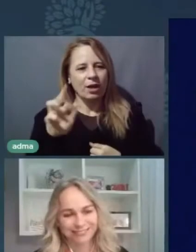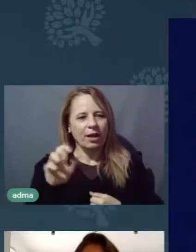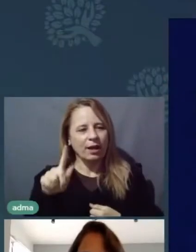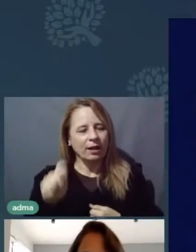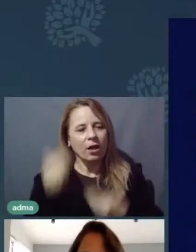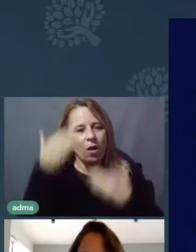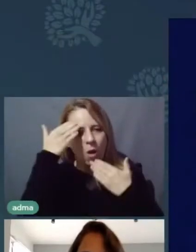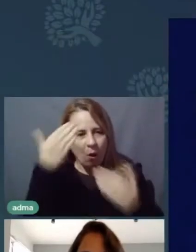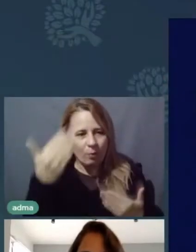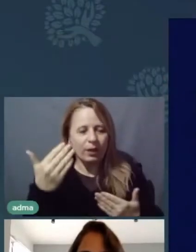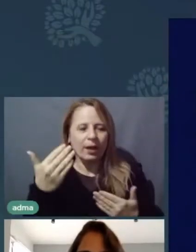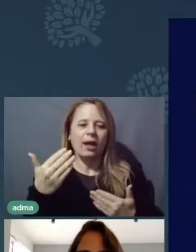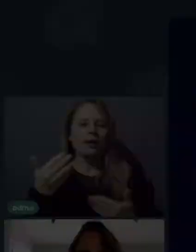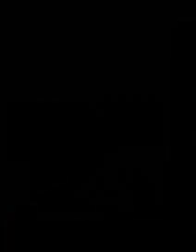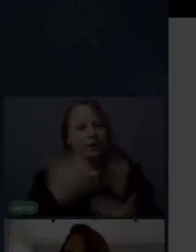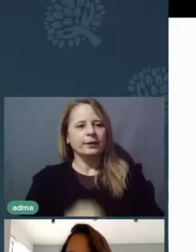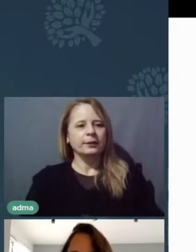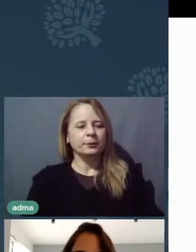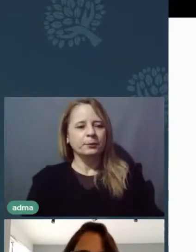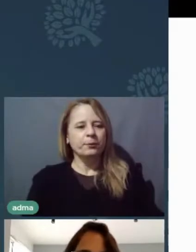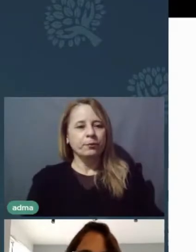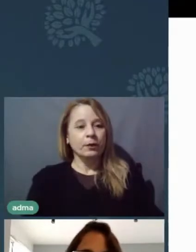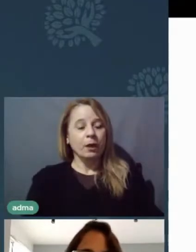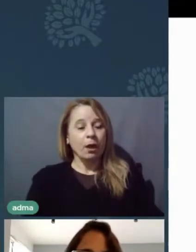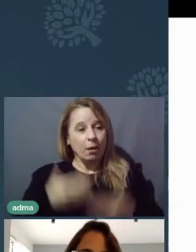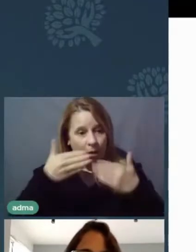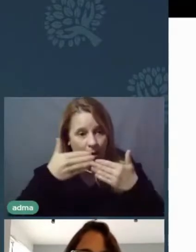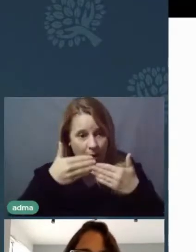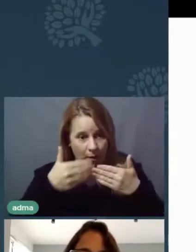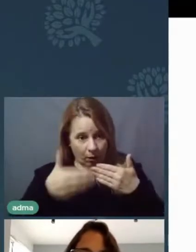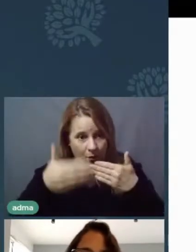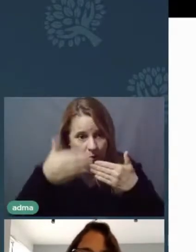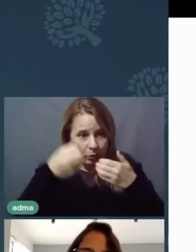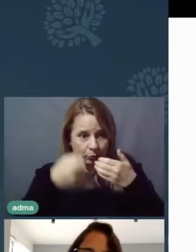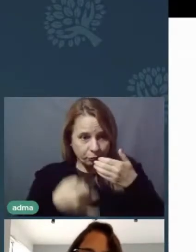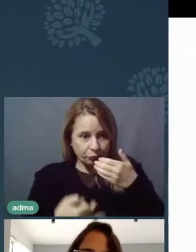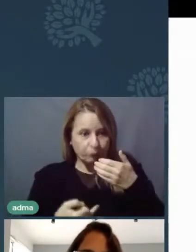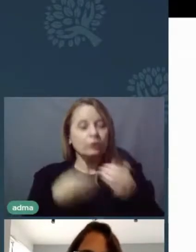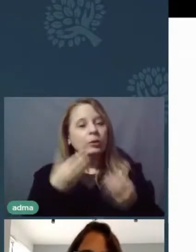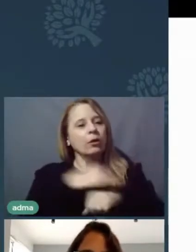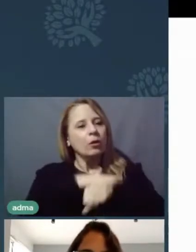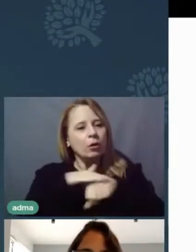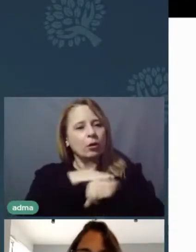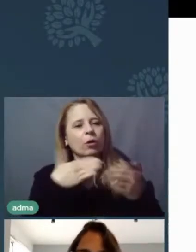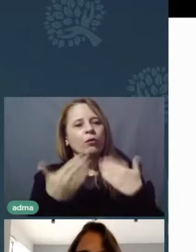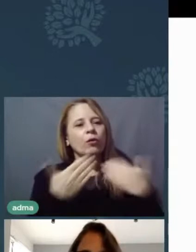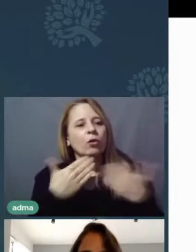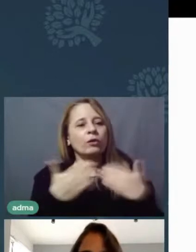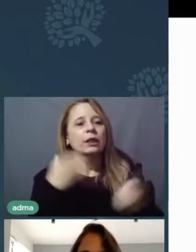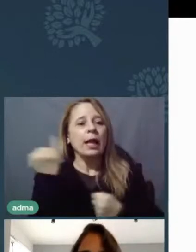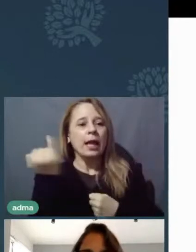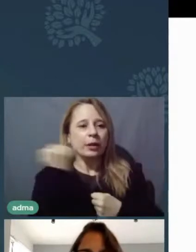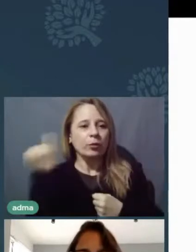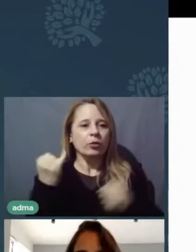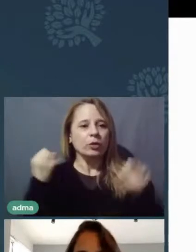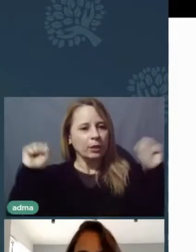pela introdução, pela apresentação. Nos próximos minutos, como a professora Carla disse, eu vou conversar com vocês a respeito da importância da